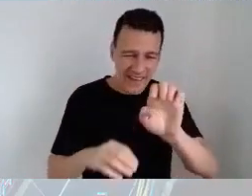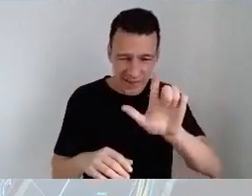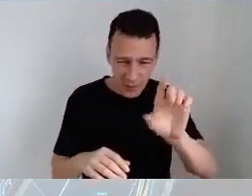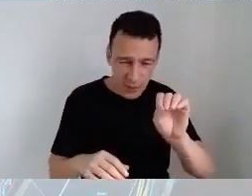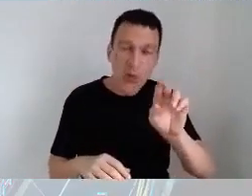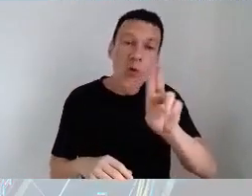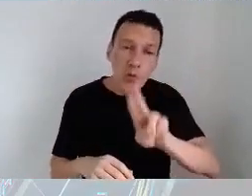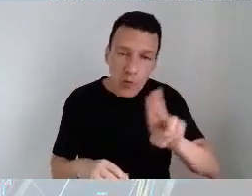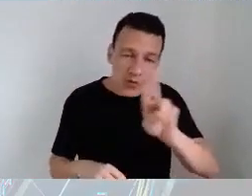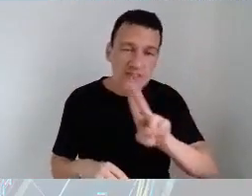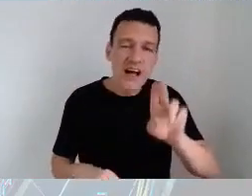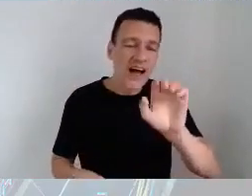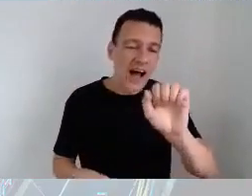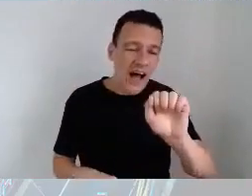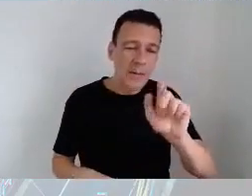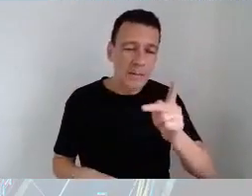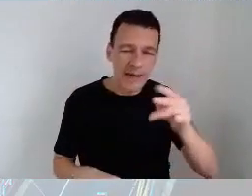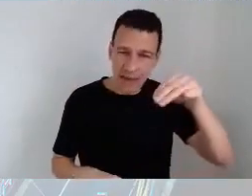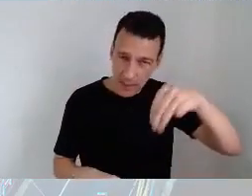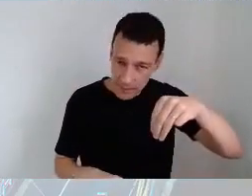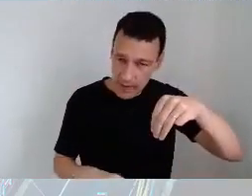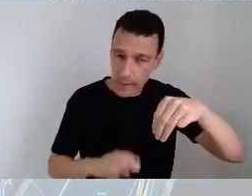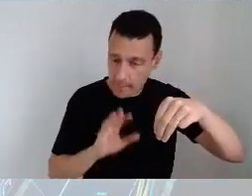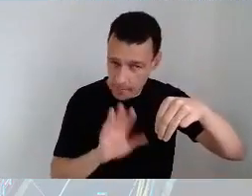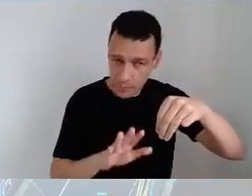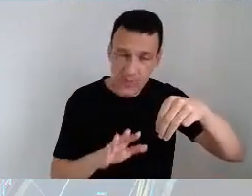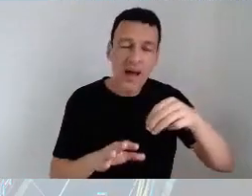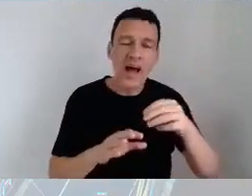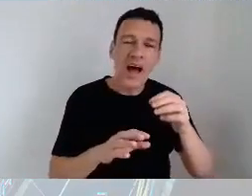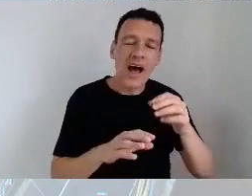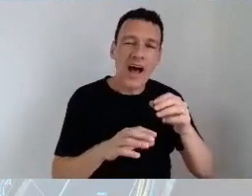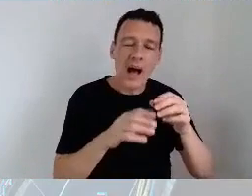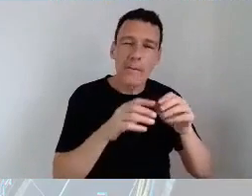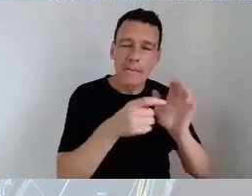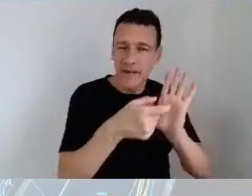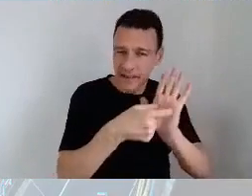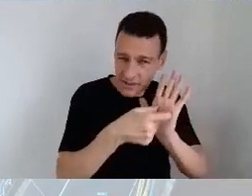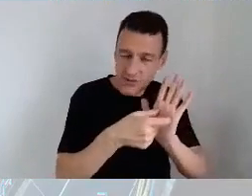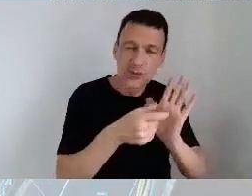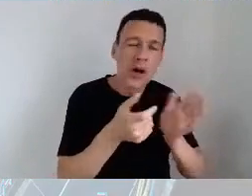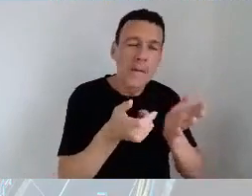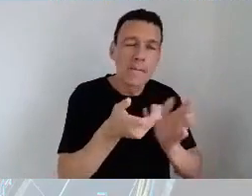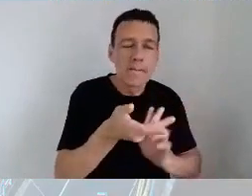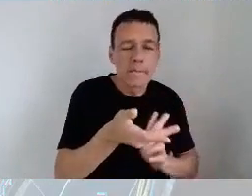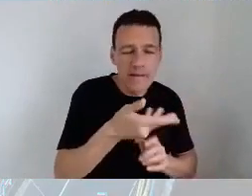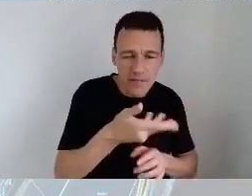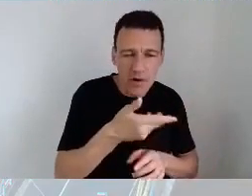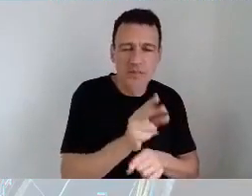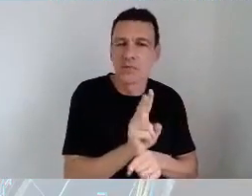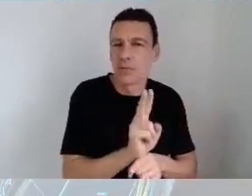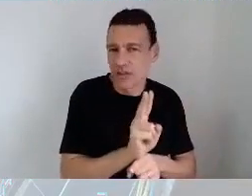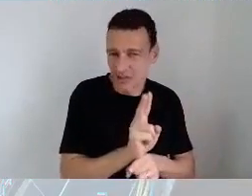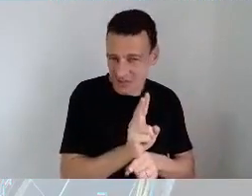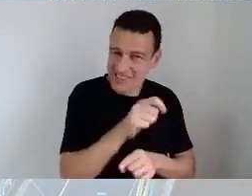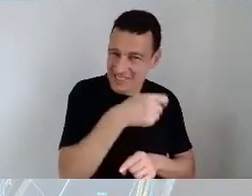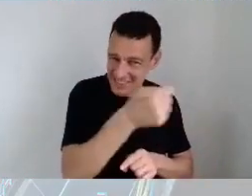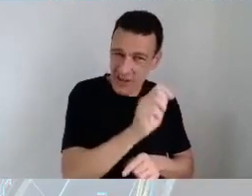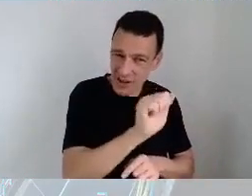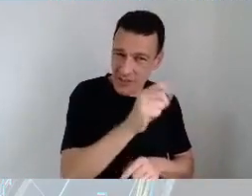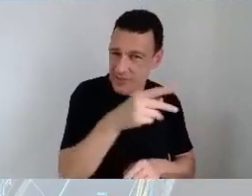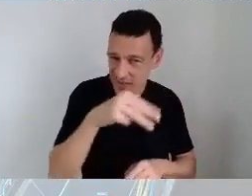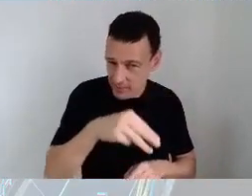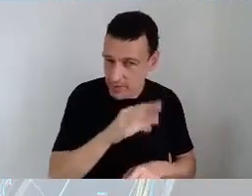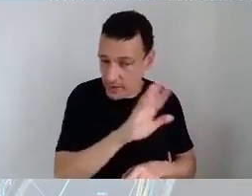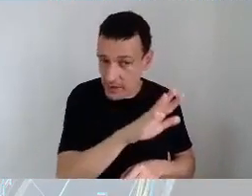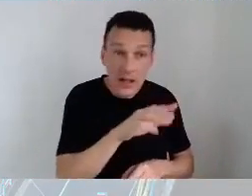em um APM? APM Application Performance Monitoring, ele vai fazer a centralização da sua visão de todas